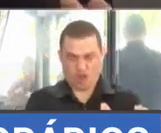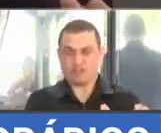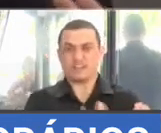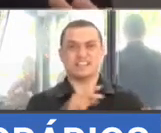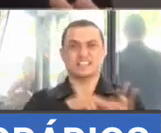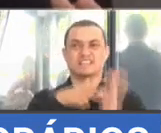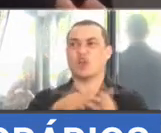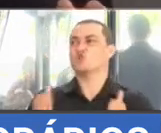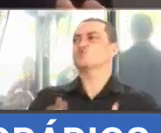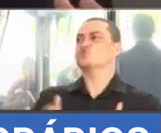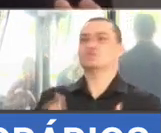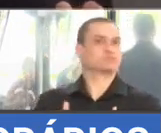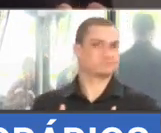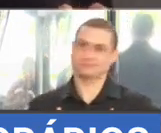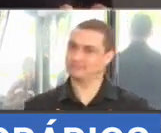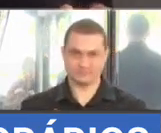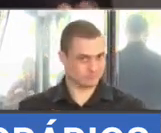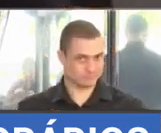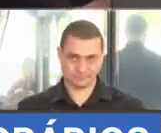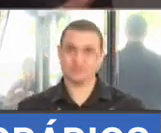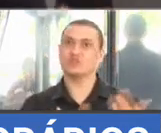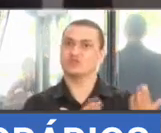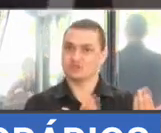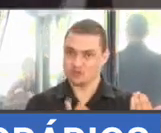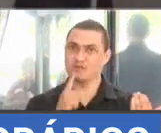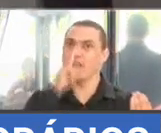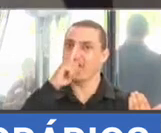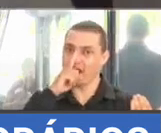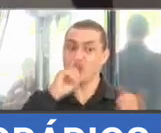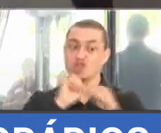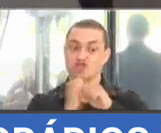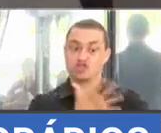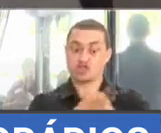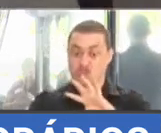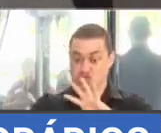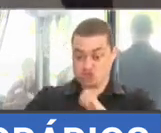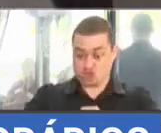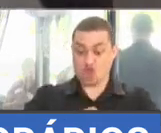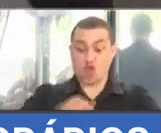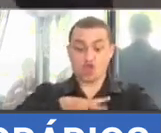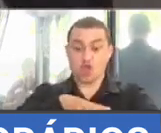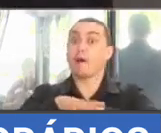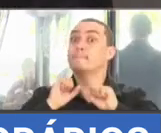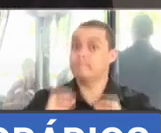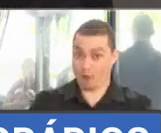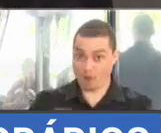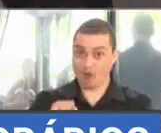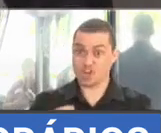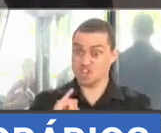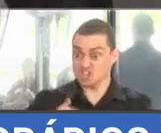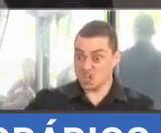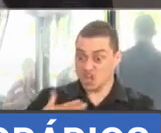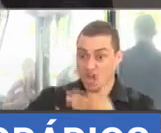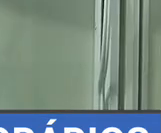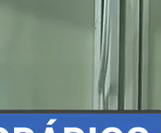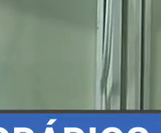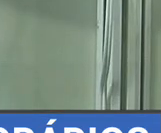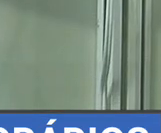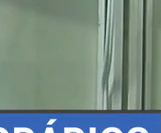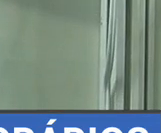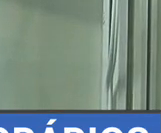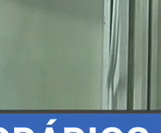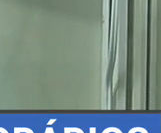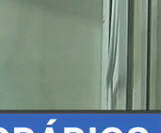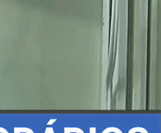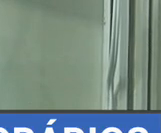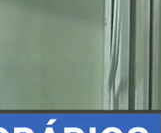imune ao vírus. Ele também pode adoecer e ele também pode morrer em decorrência desse vírus. Hoje,